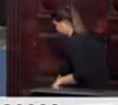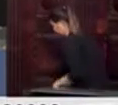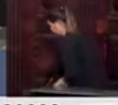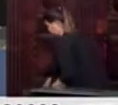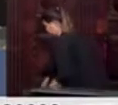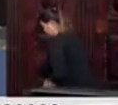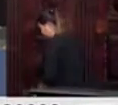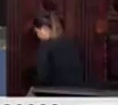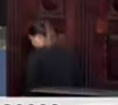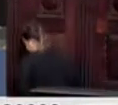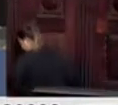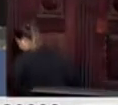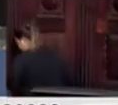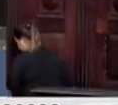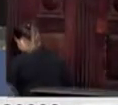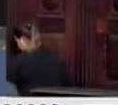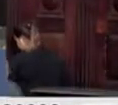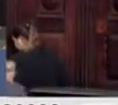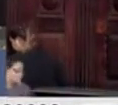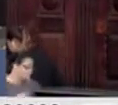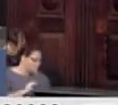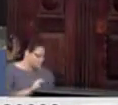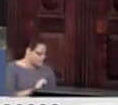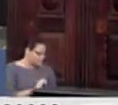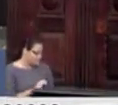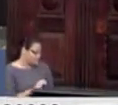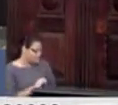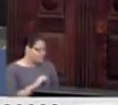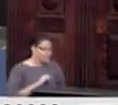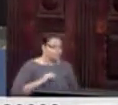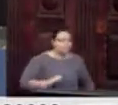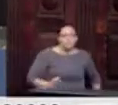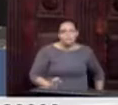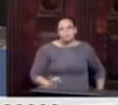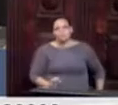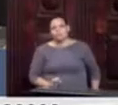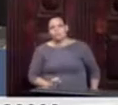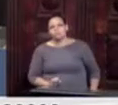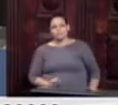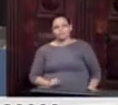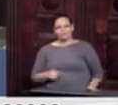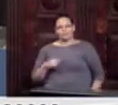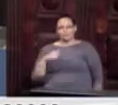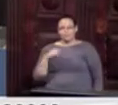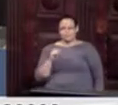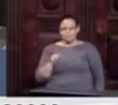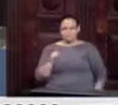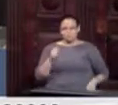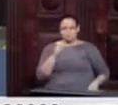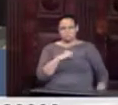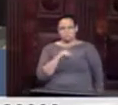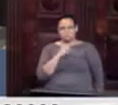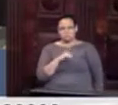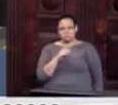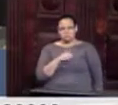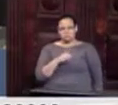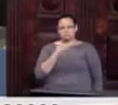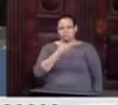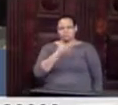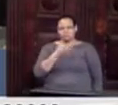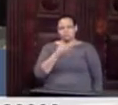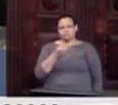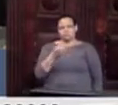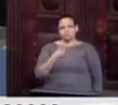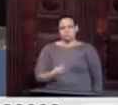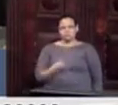nos enquadremos, pois o Poder Executivo vem atrasando sistematicamente o pagamento dos 2/10 dos demais poderes,